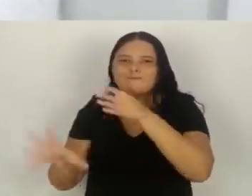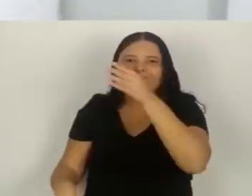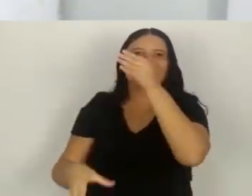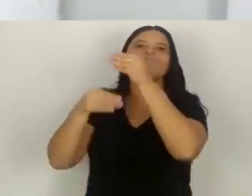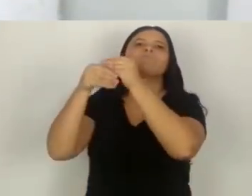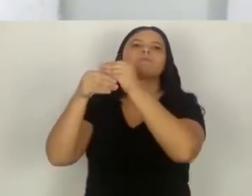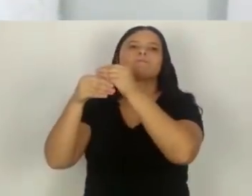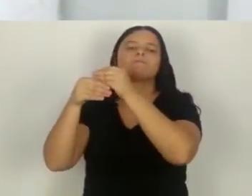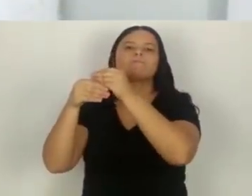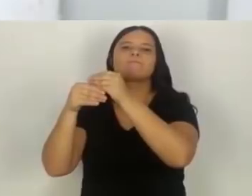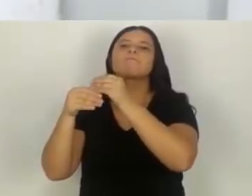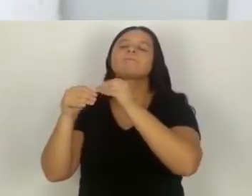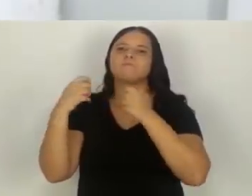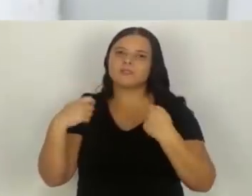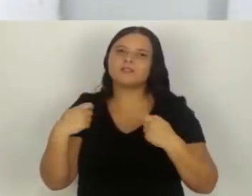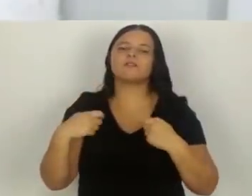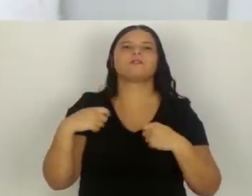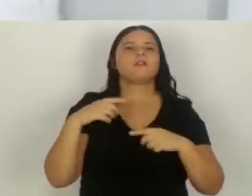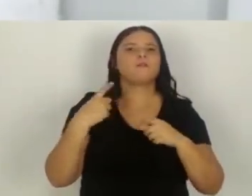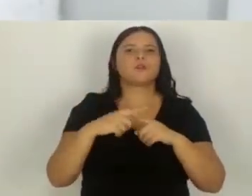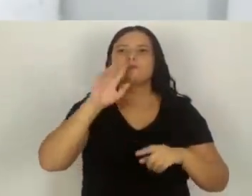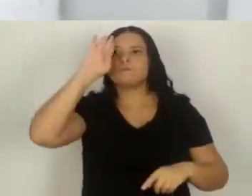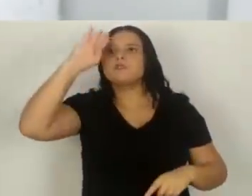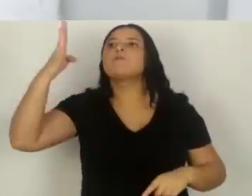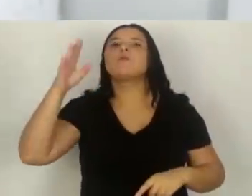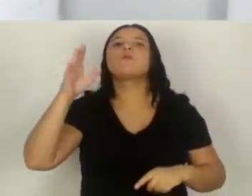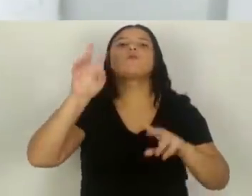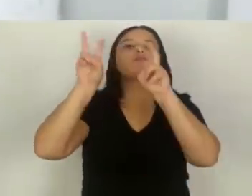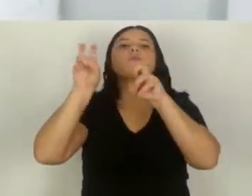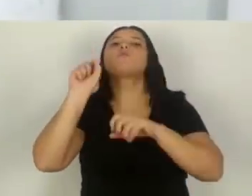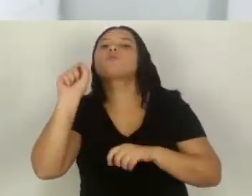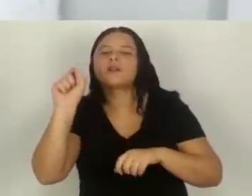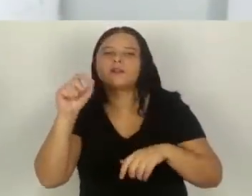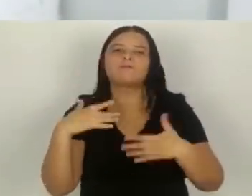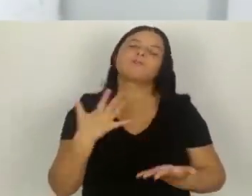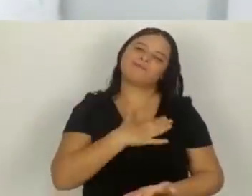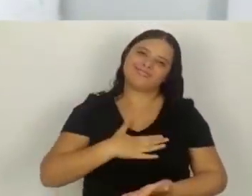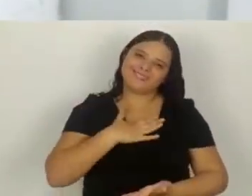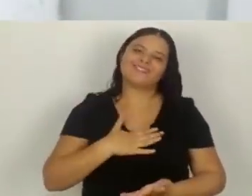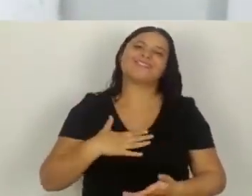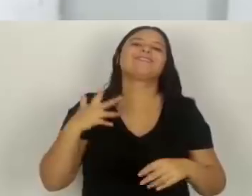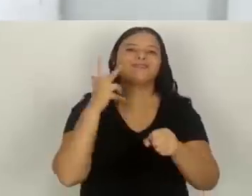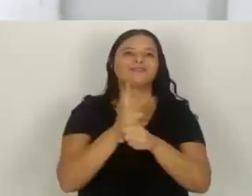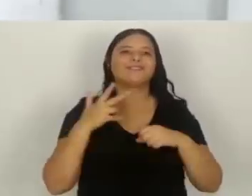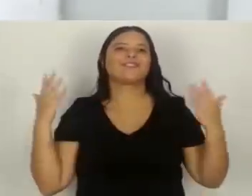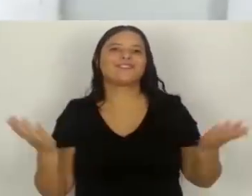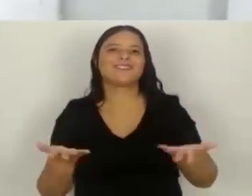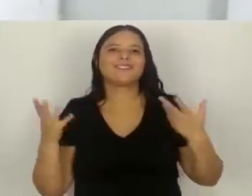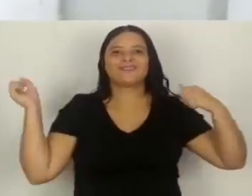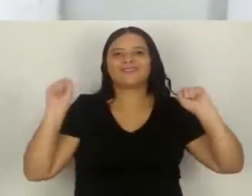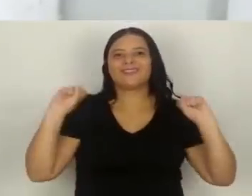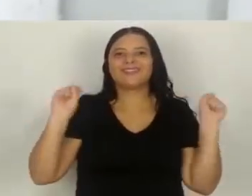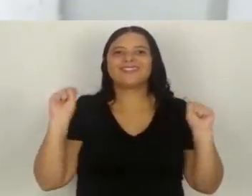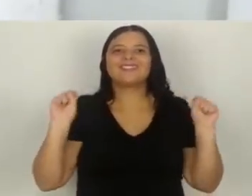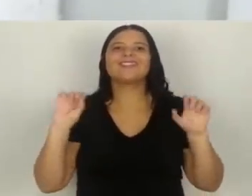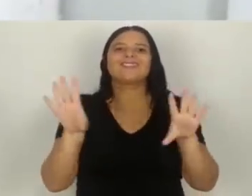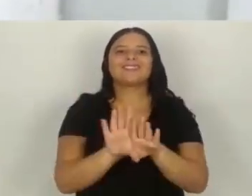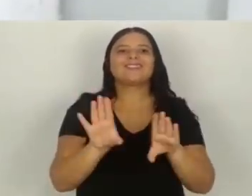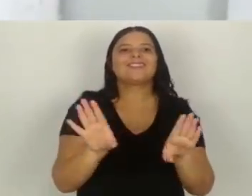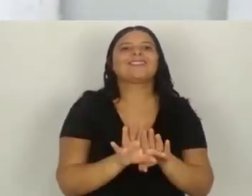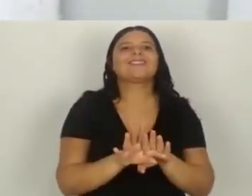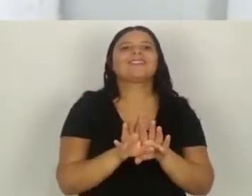vocês mandem uma coisa bem sucinta, no ponto que vocês querem que mexa, tá bom? E vai ser um prazer enorme fazer esse